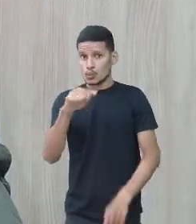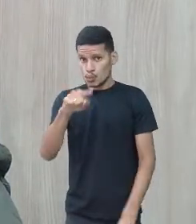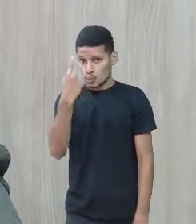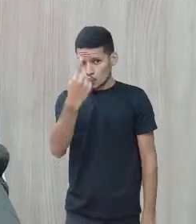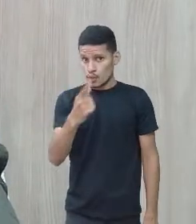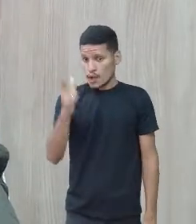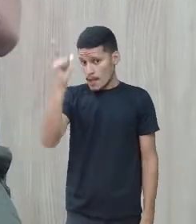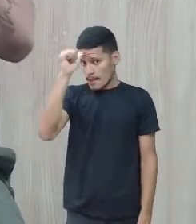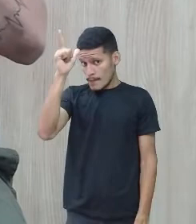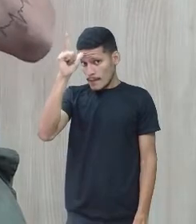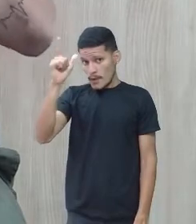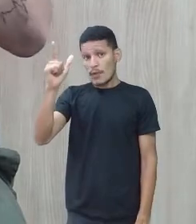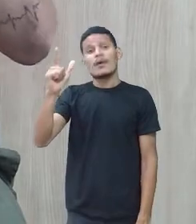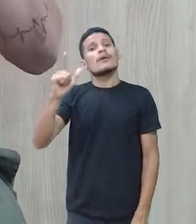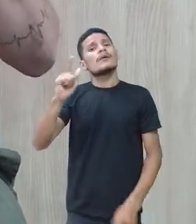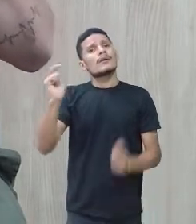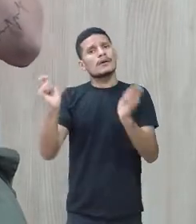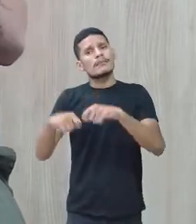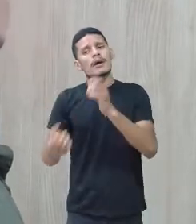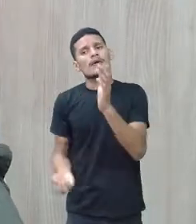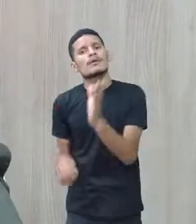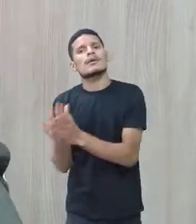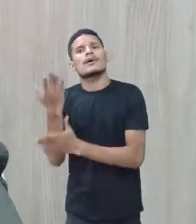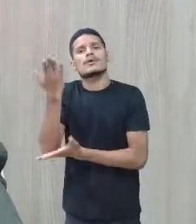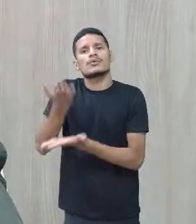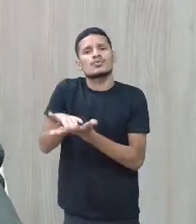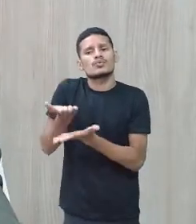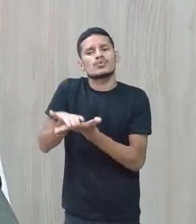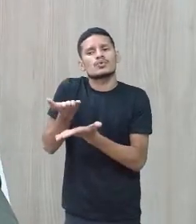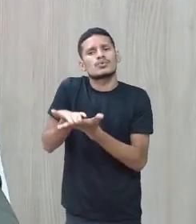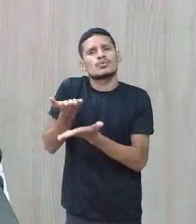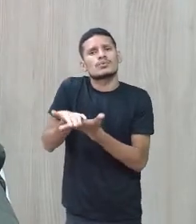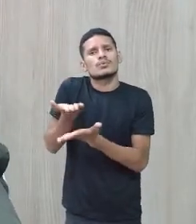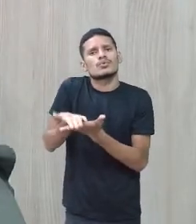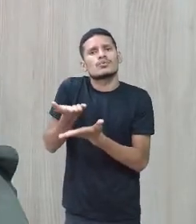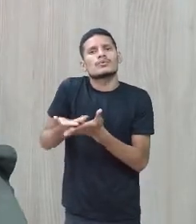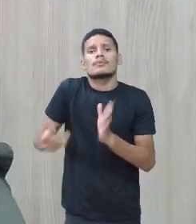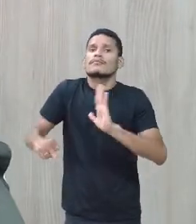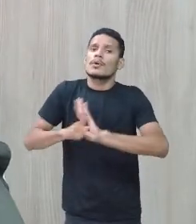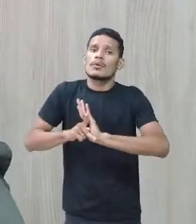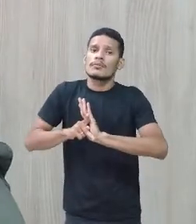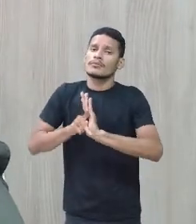ele começa a desenvolver estudos, pega esses estudos de